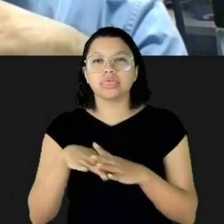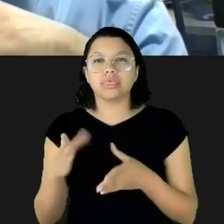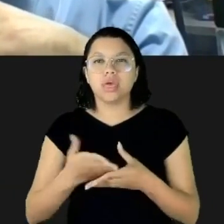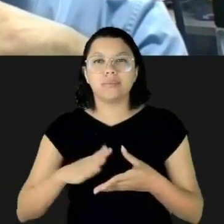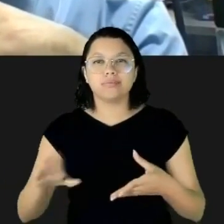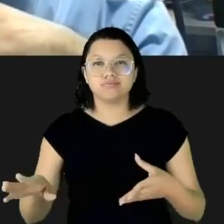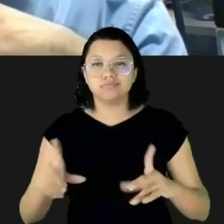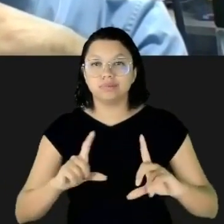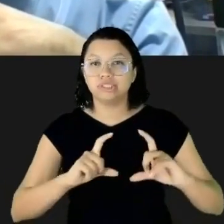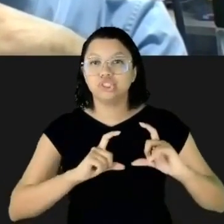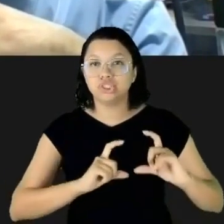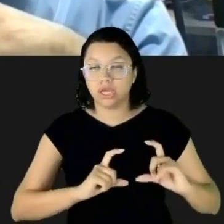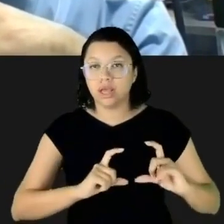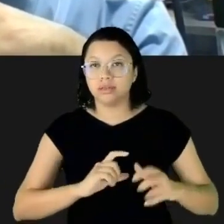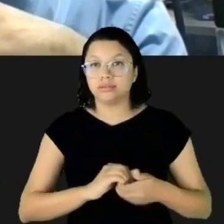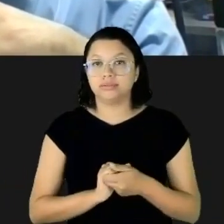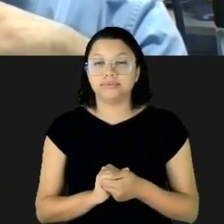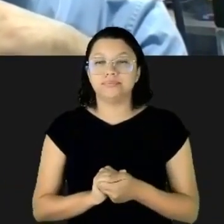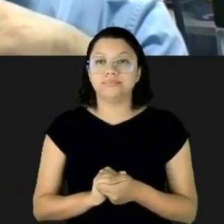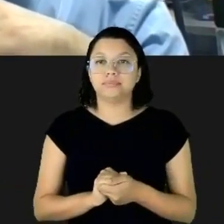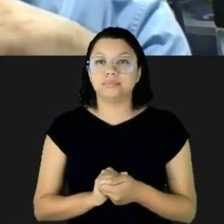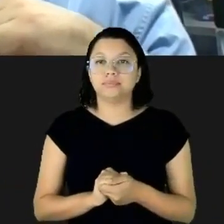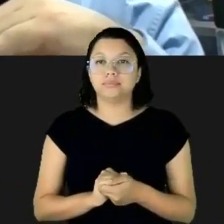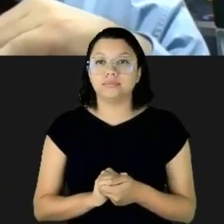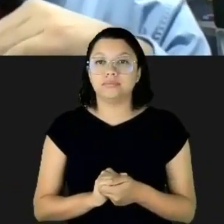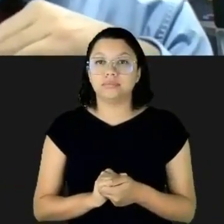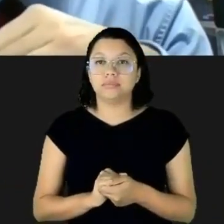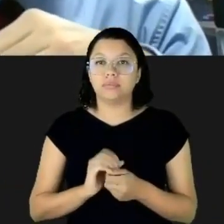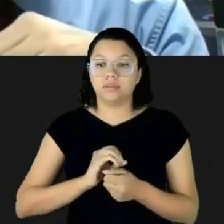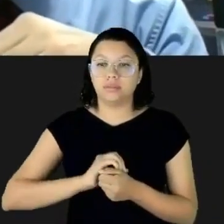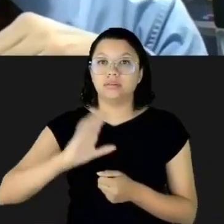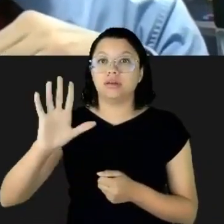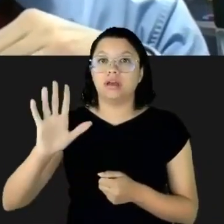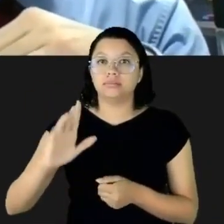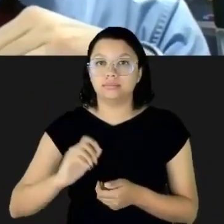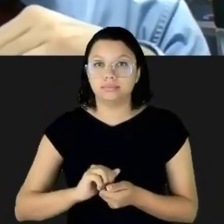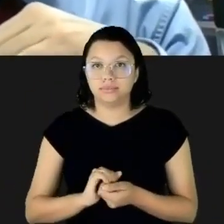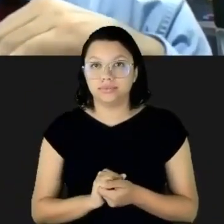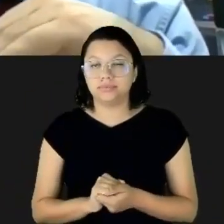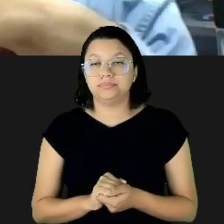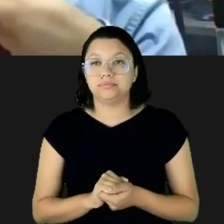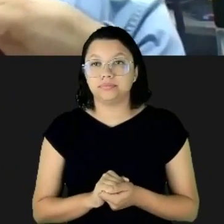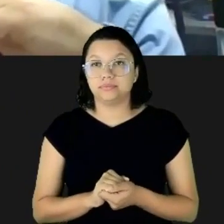a etiqueta é lançada